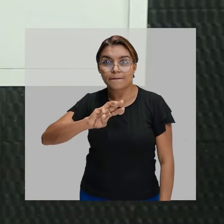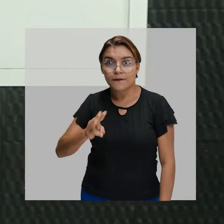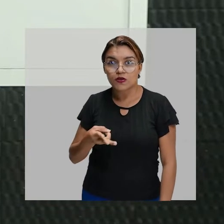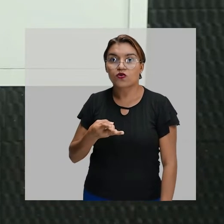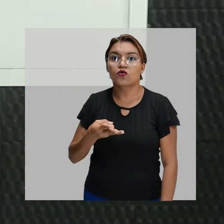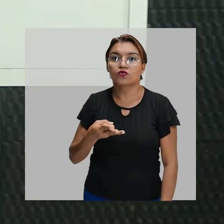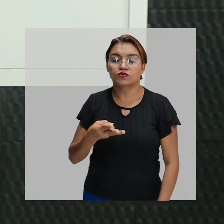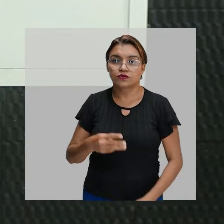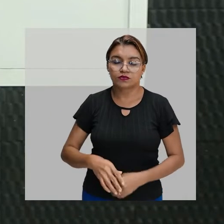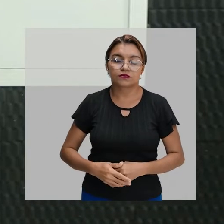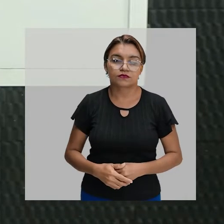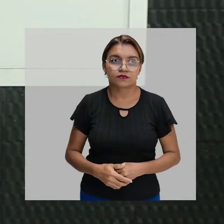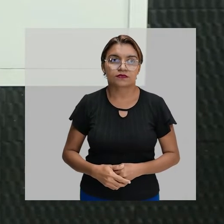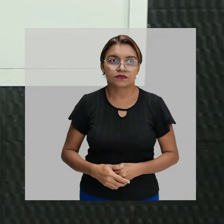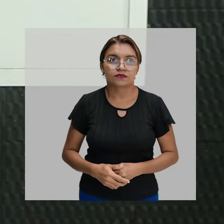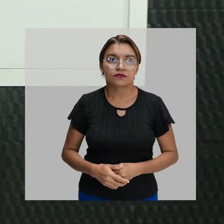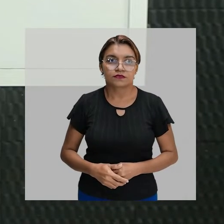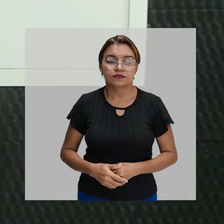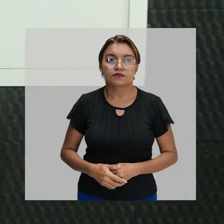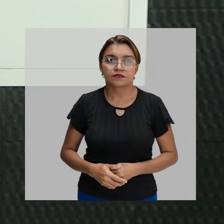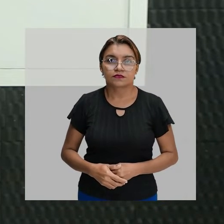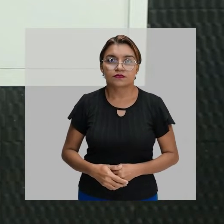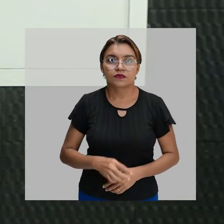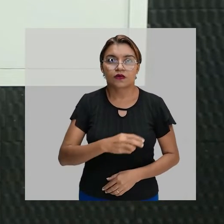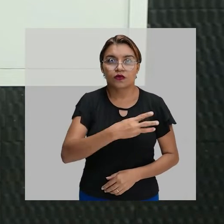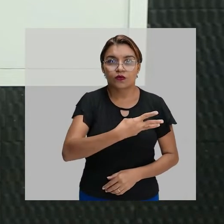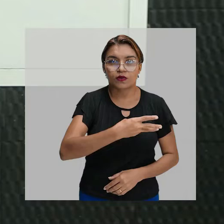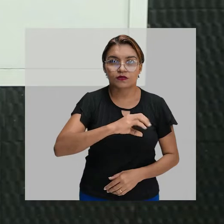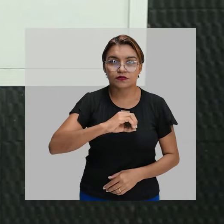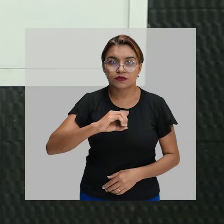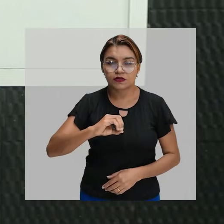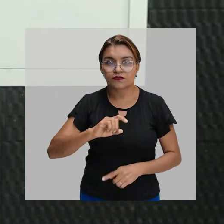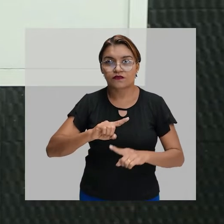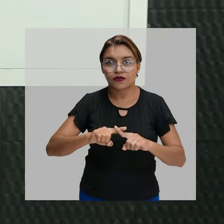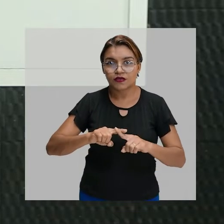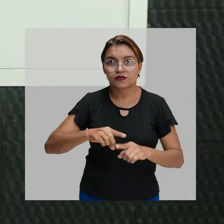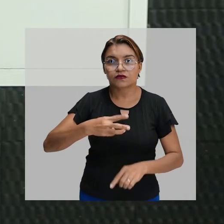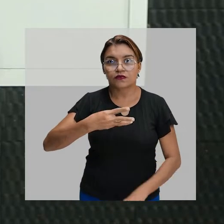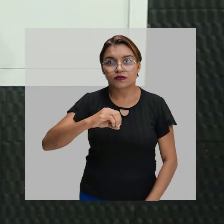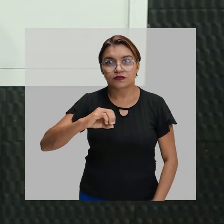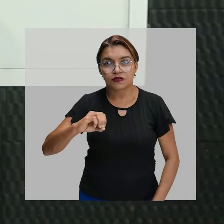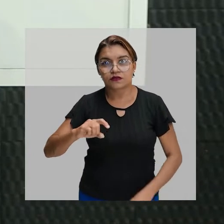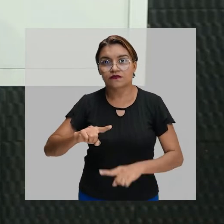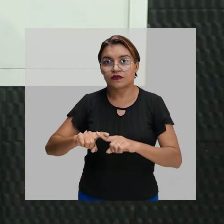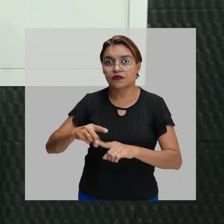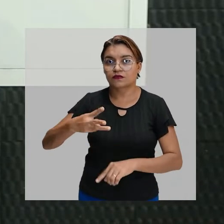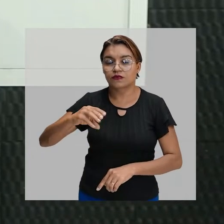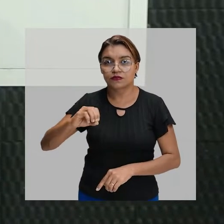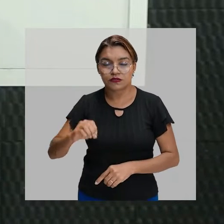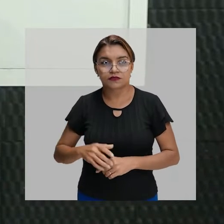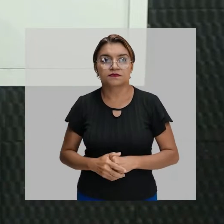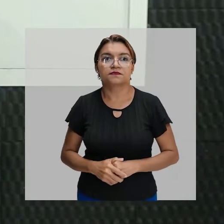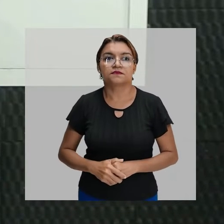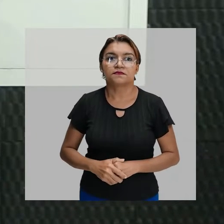A 164 - 400 x 400 e 400 tá 25